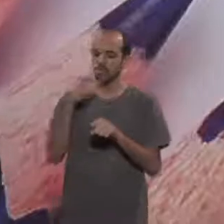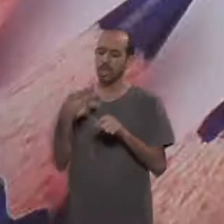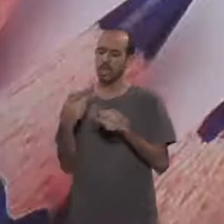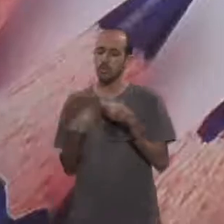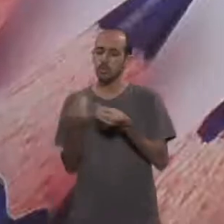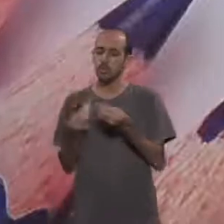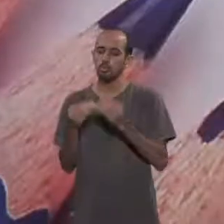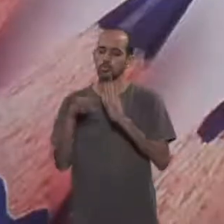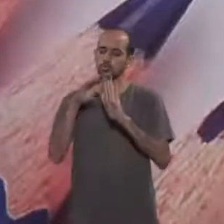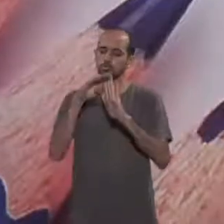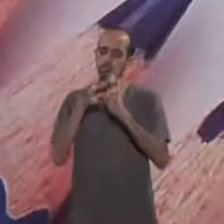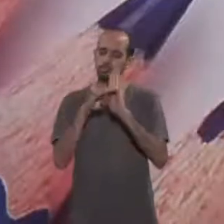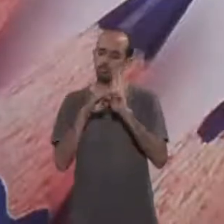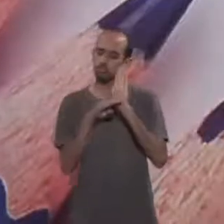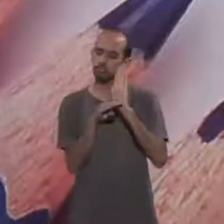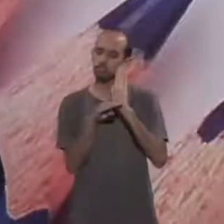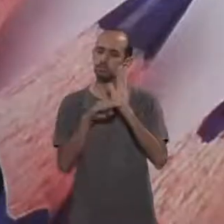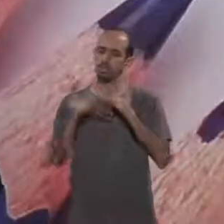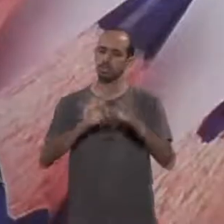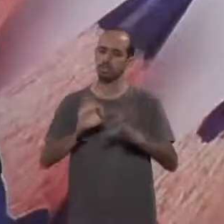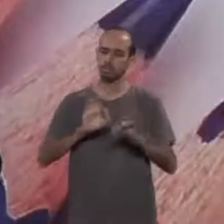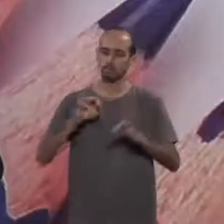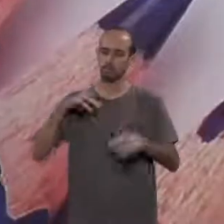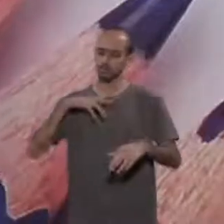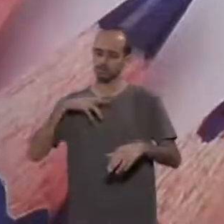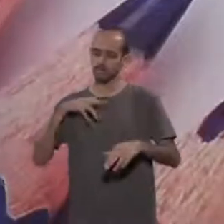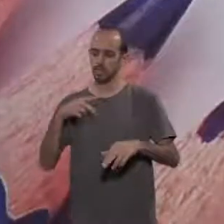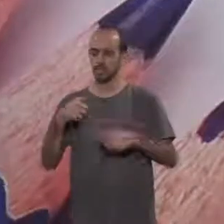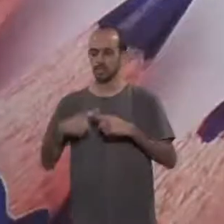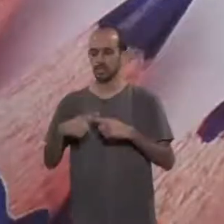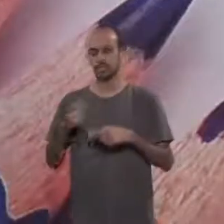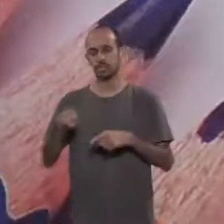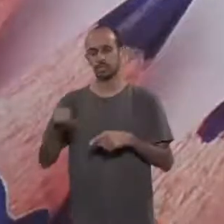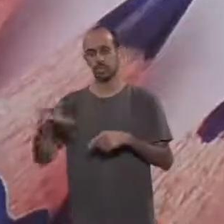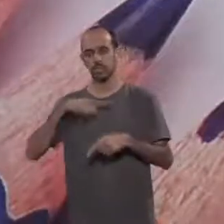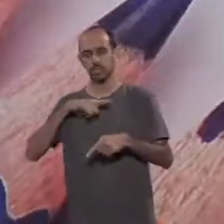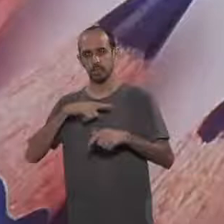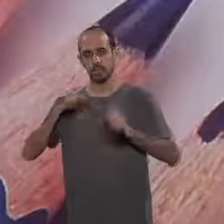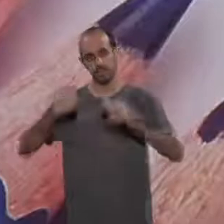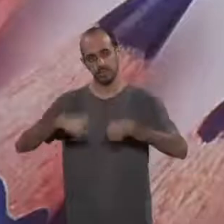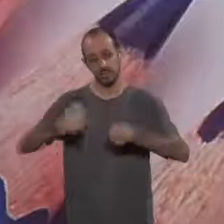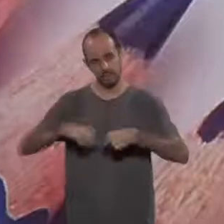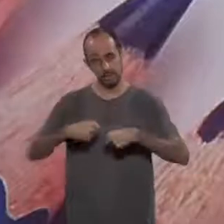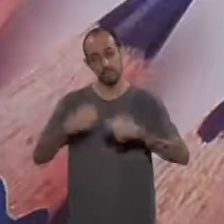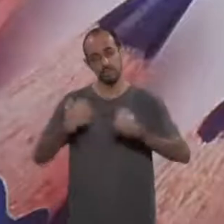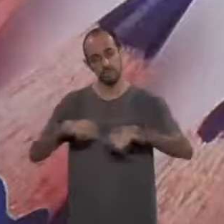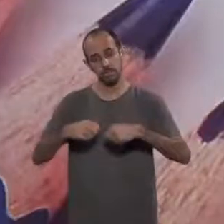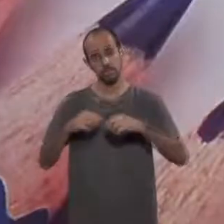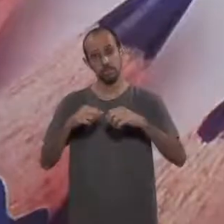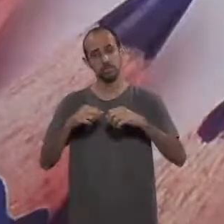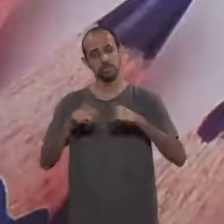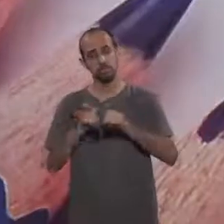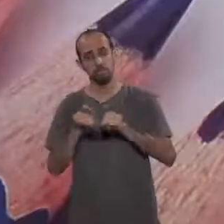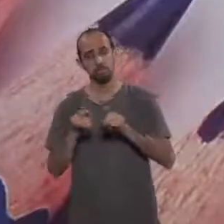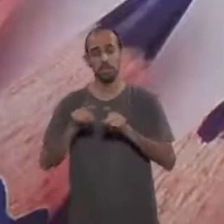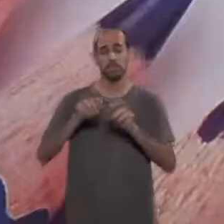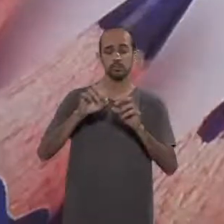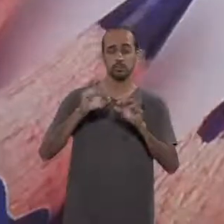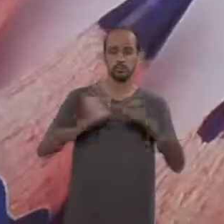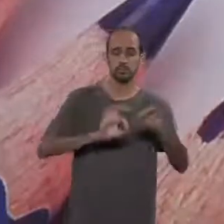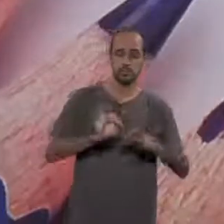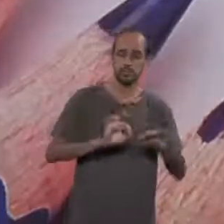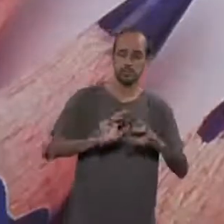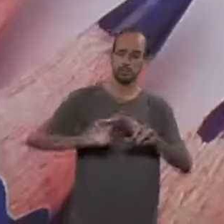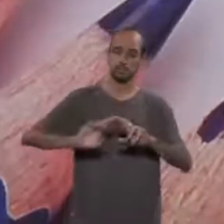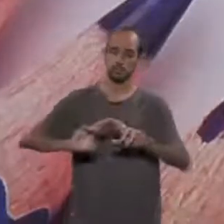etapas desse planejamento individualizado. Porque, claro, se ele tem uma demanda de aprendizagem específica, ele precisa de um planejamento